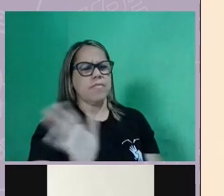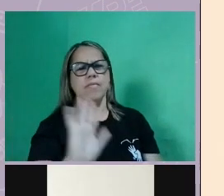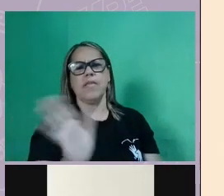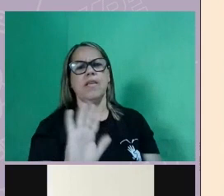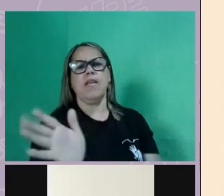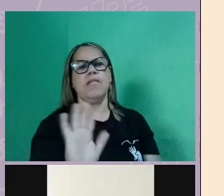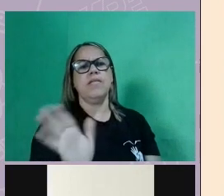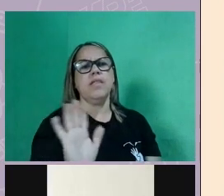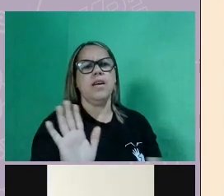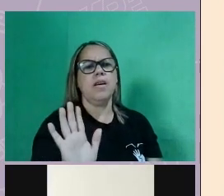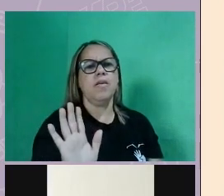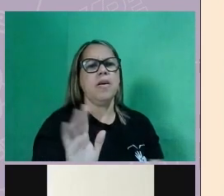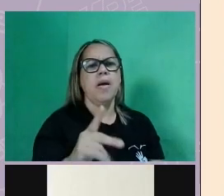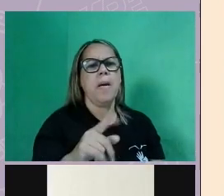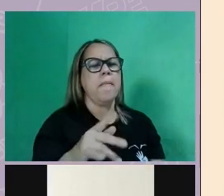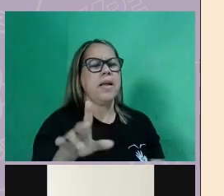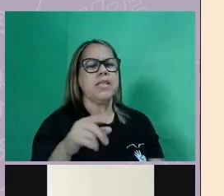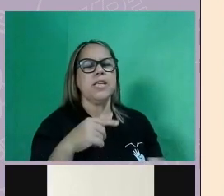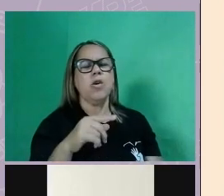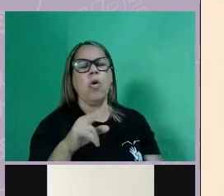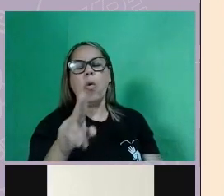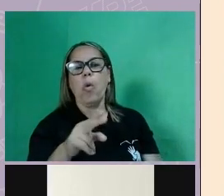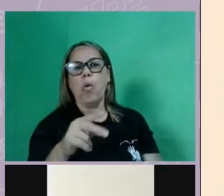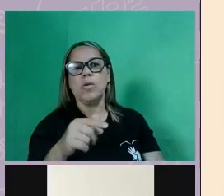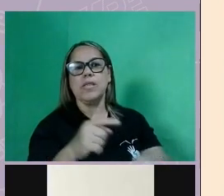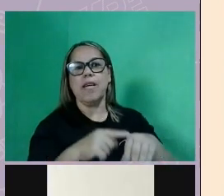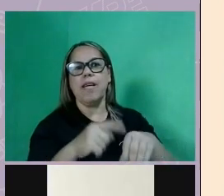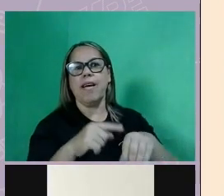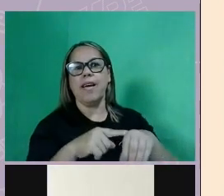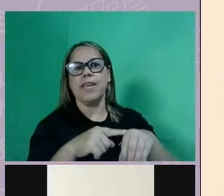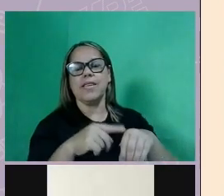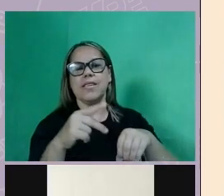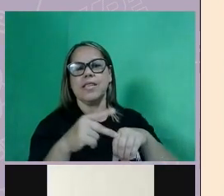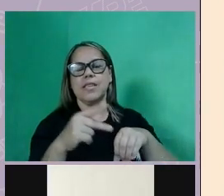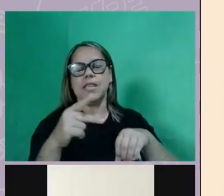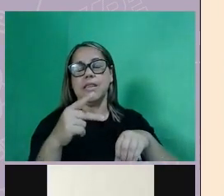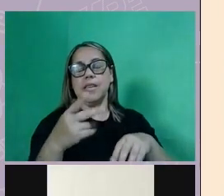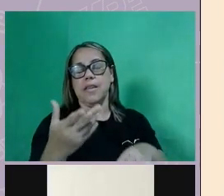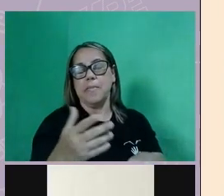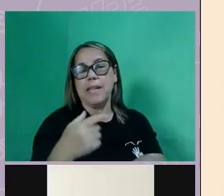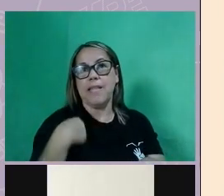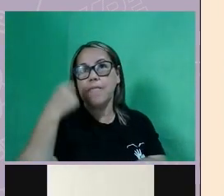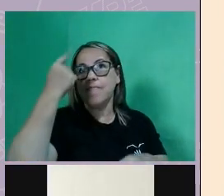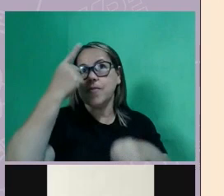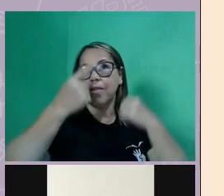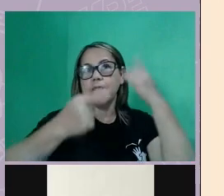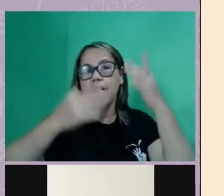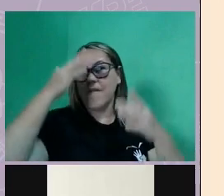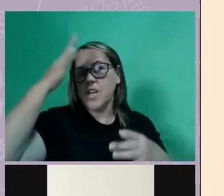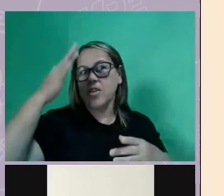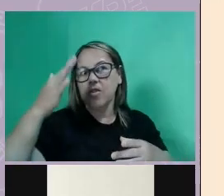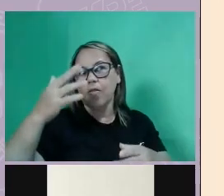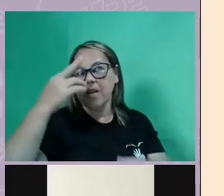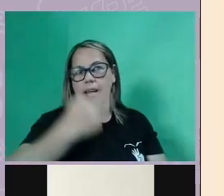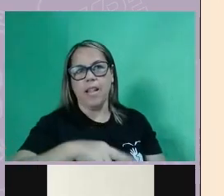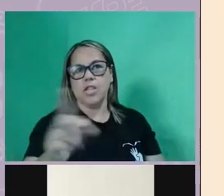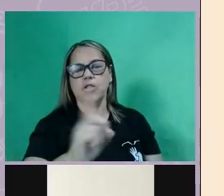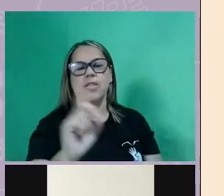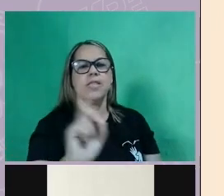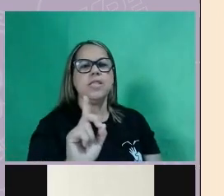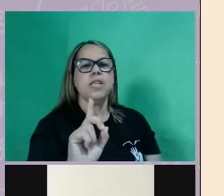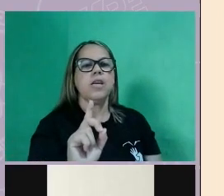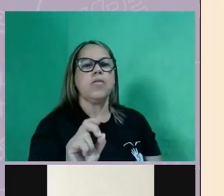Platão usa a alegoria da caverna para propor ideias filosóficas e não religiosas certo